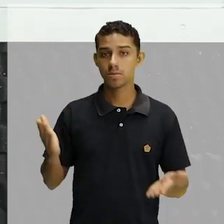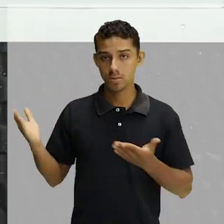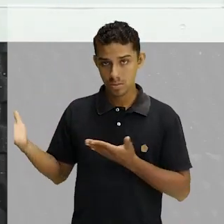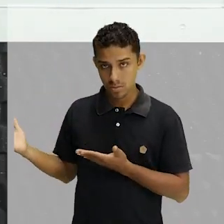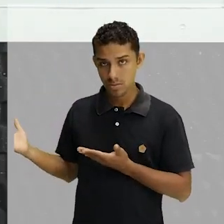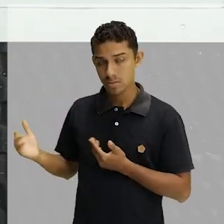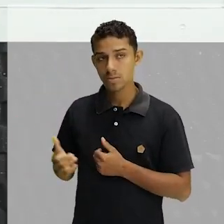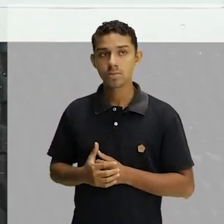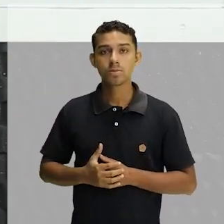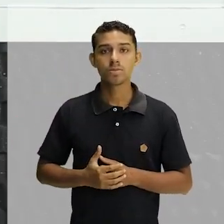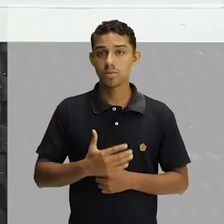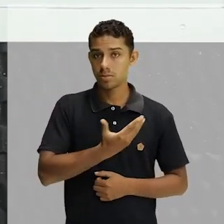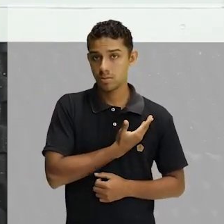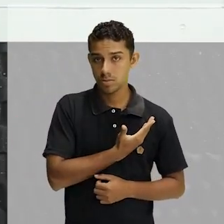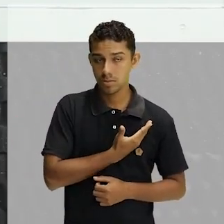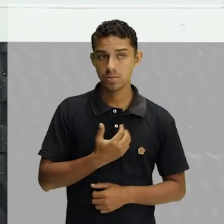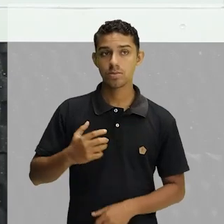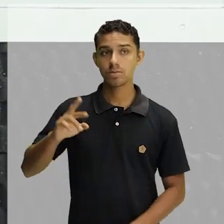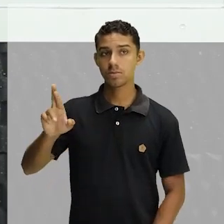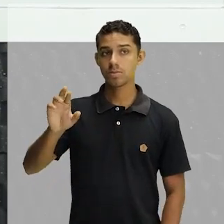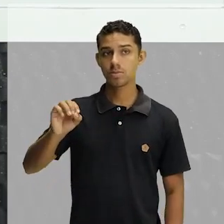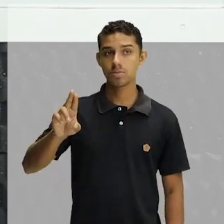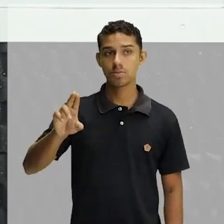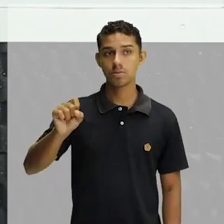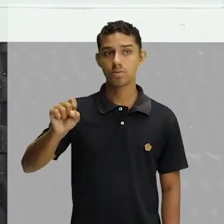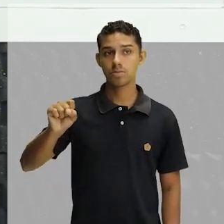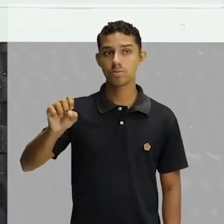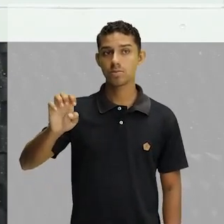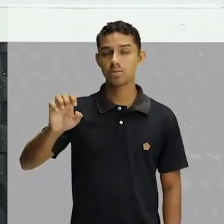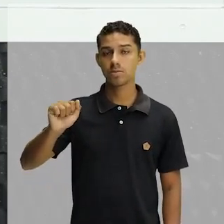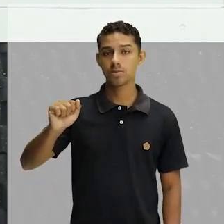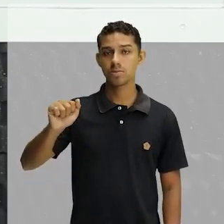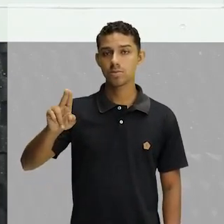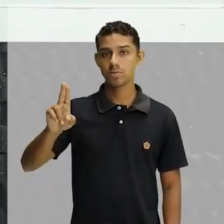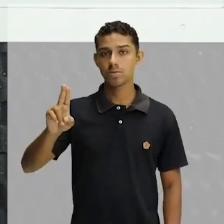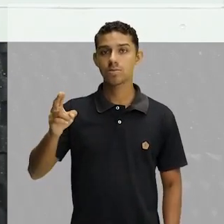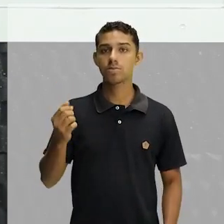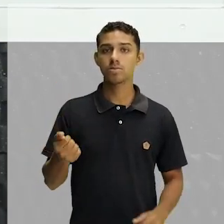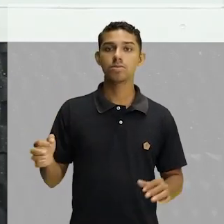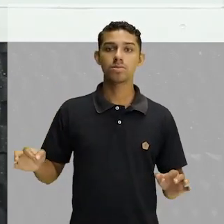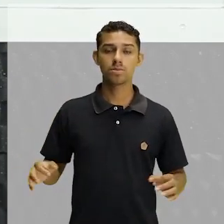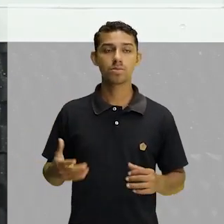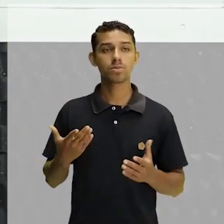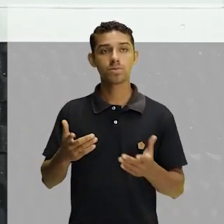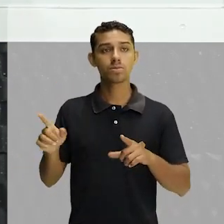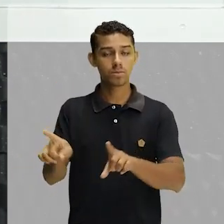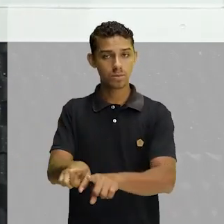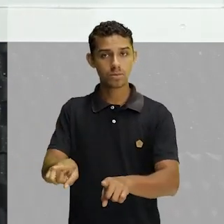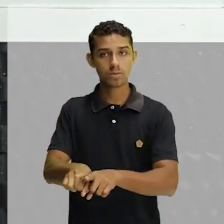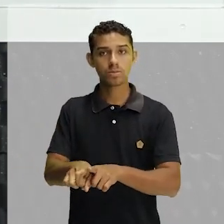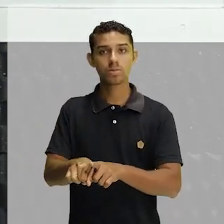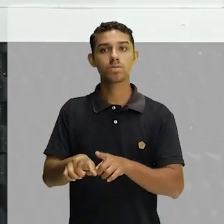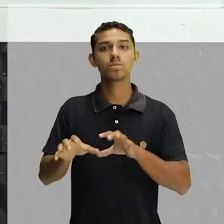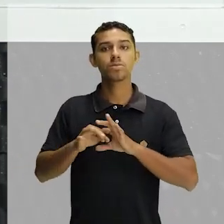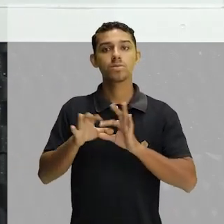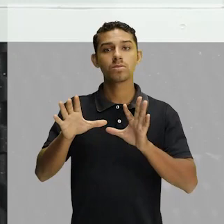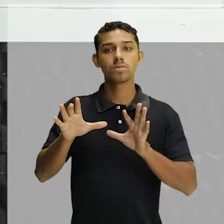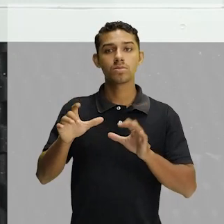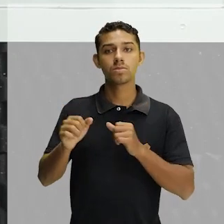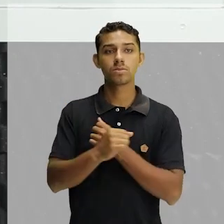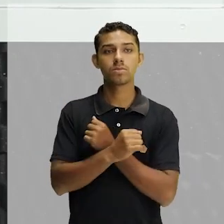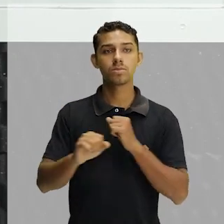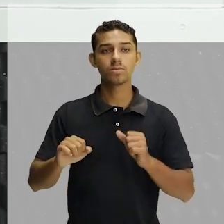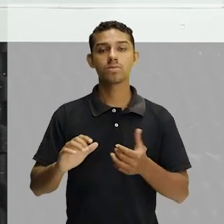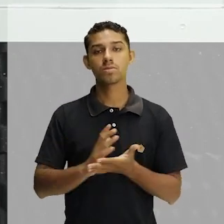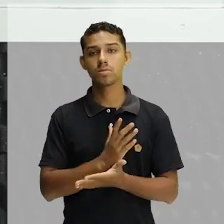Rousseau. O nosso amigo Rousseau, ele também está no liberalismo. Vamos logo colocar isso aqui, porque